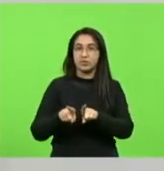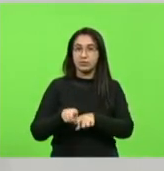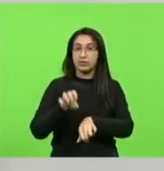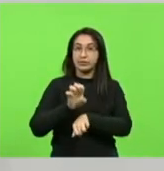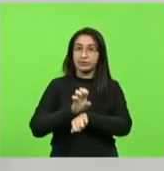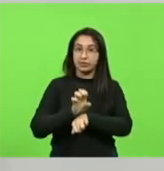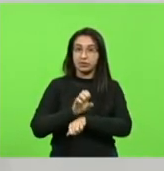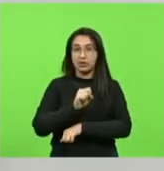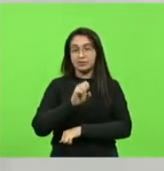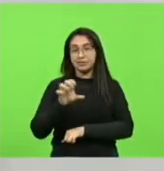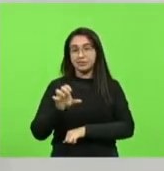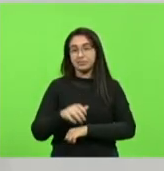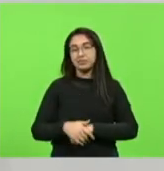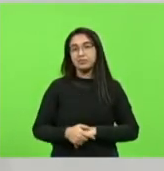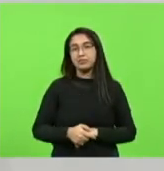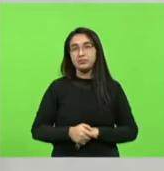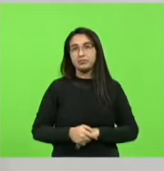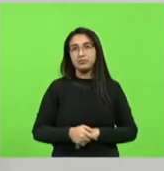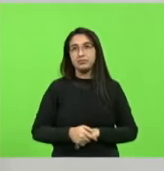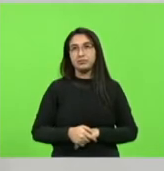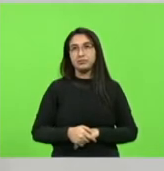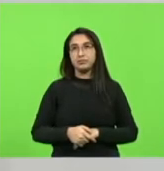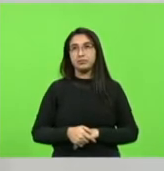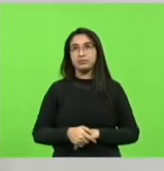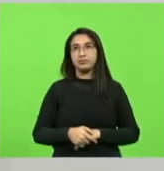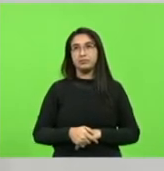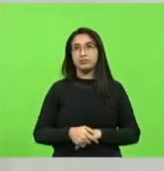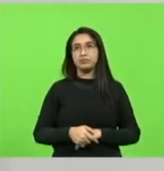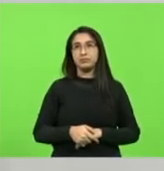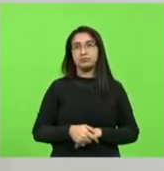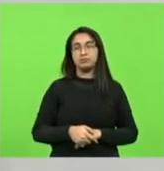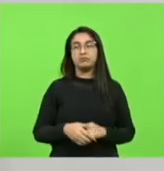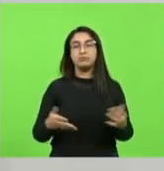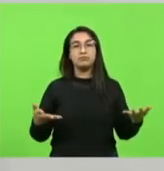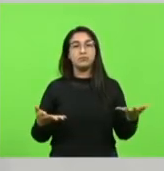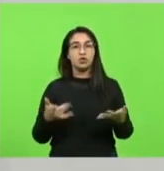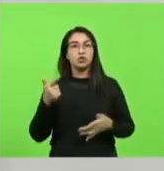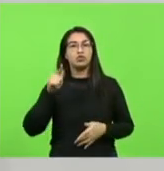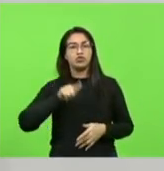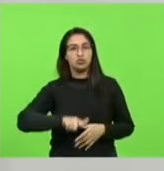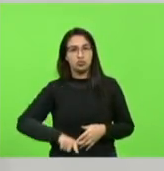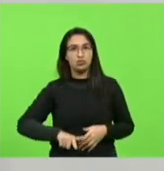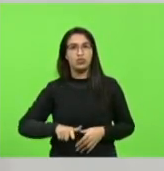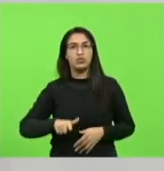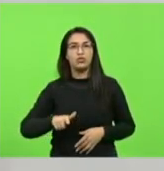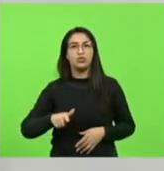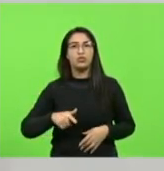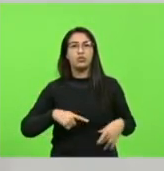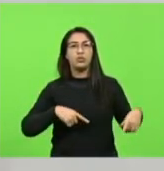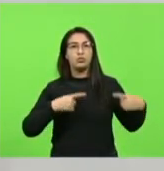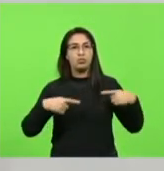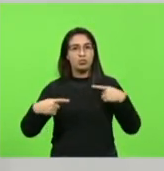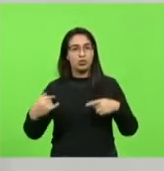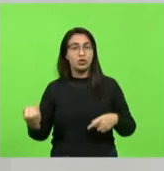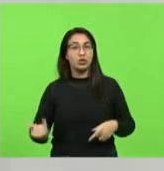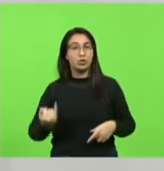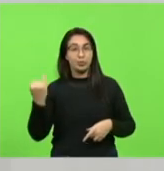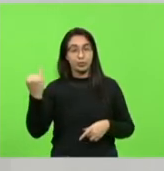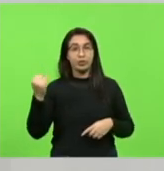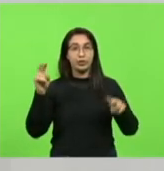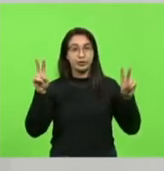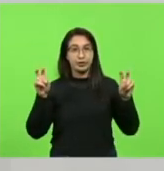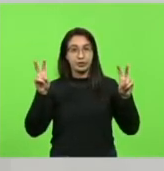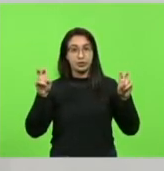catarinense. Neste novo momento crucial da política catarinense, fui reconduzido à condição